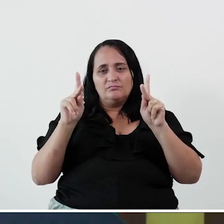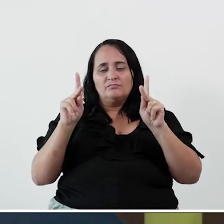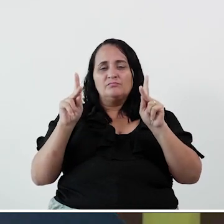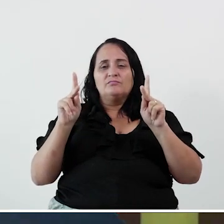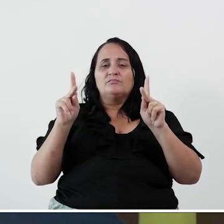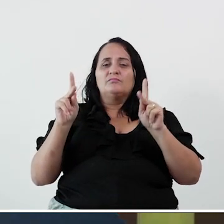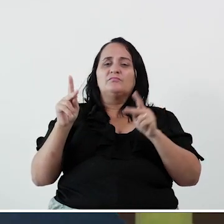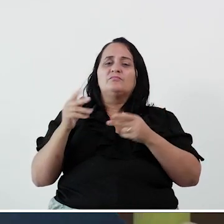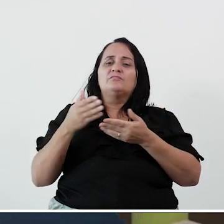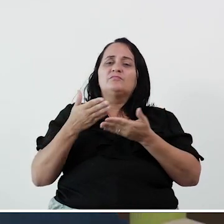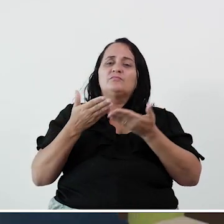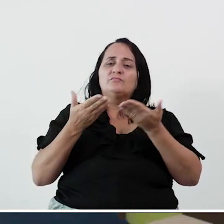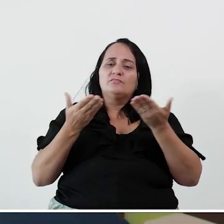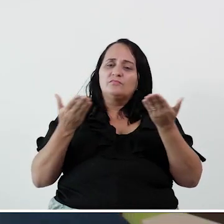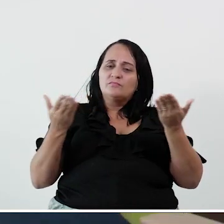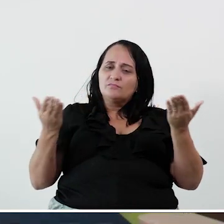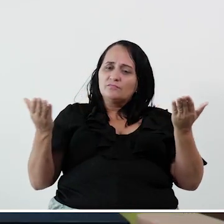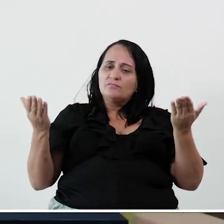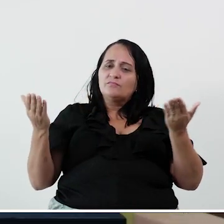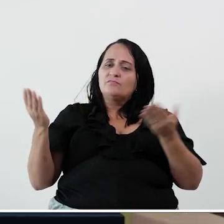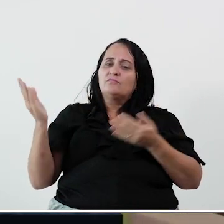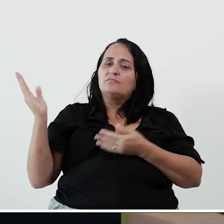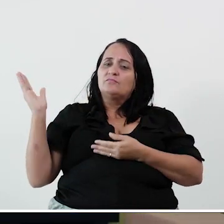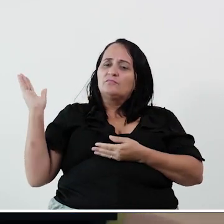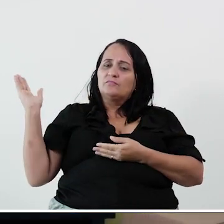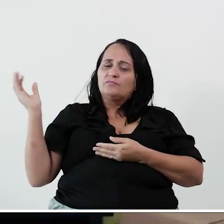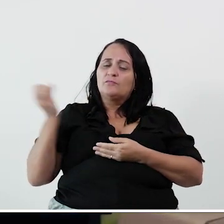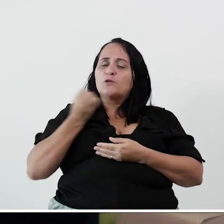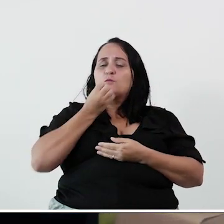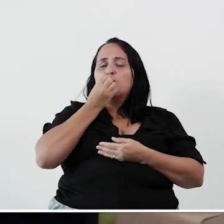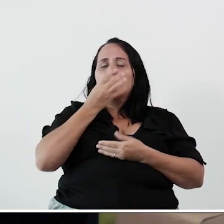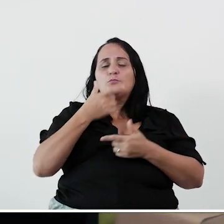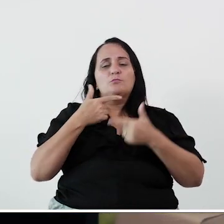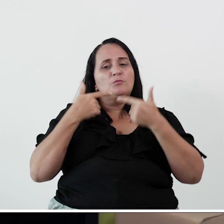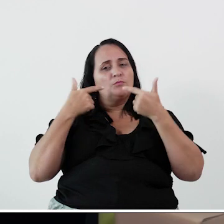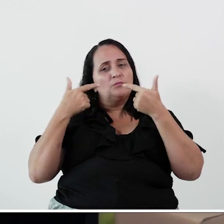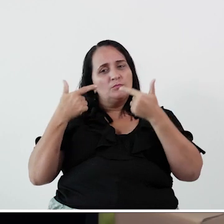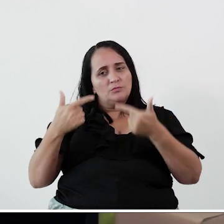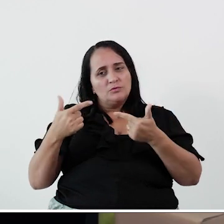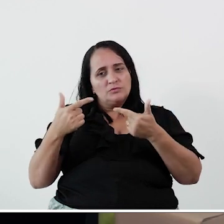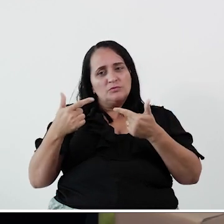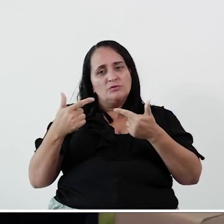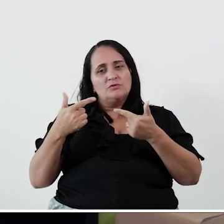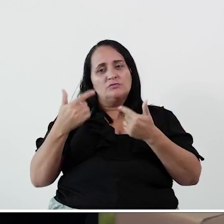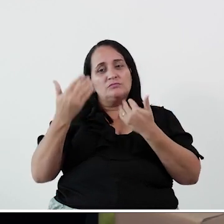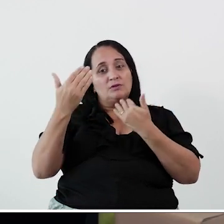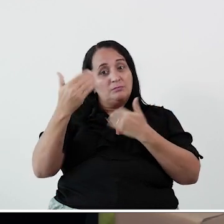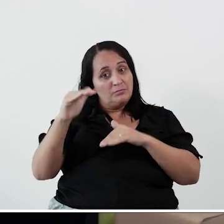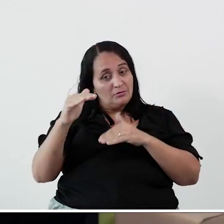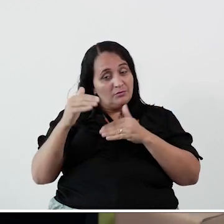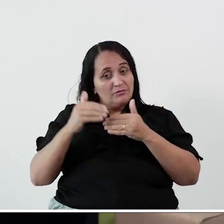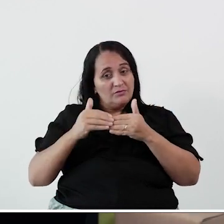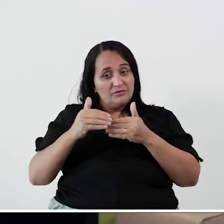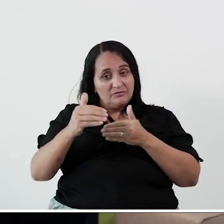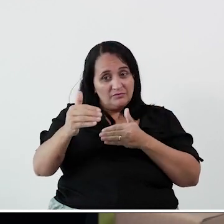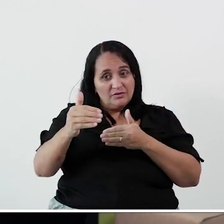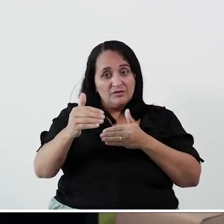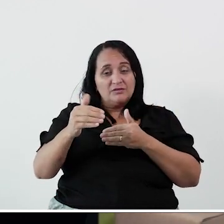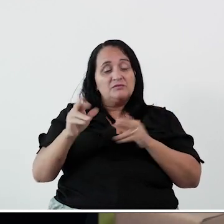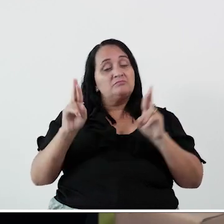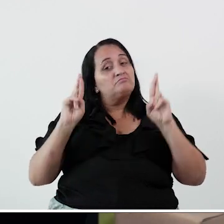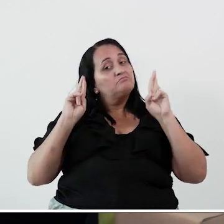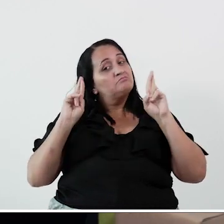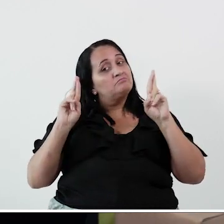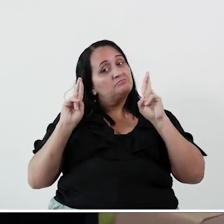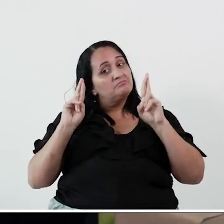Pessoal, eu queria deixar uma boa sorte para vocês na prova que vem por aí. Espero que vocês